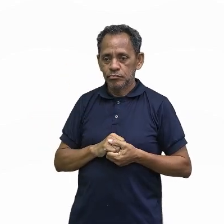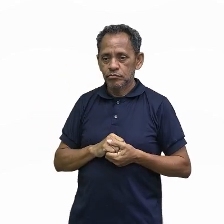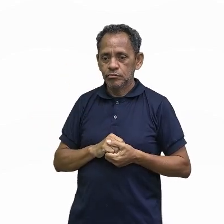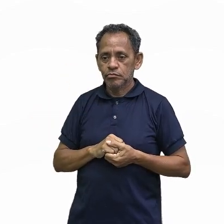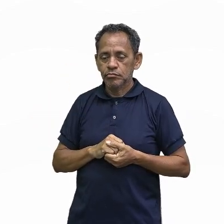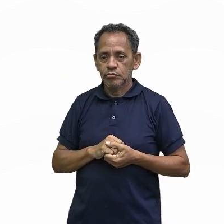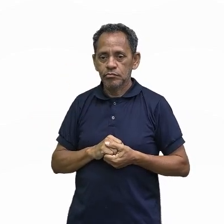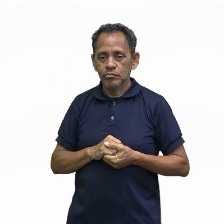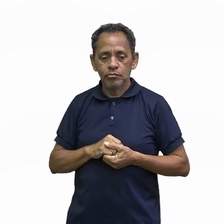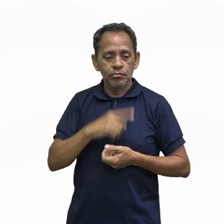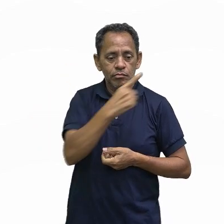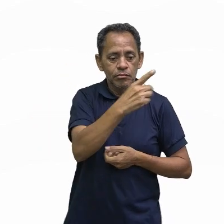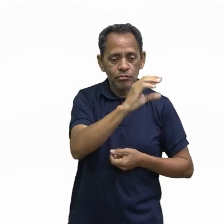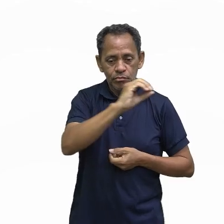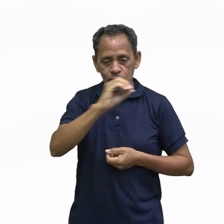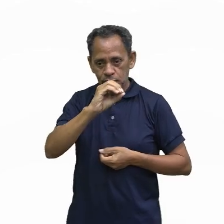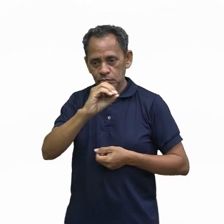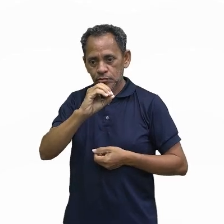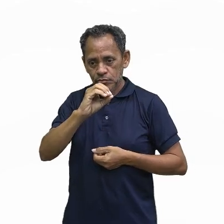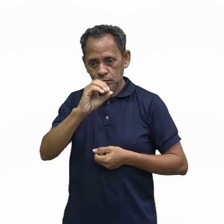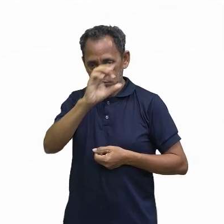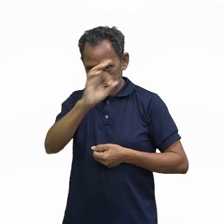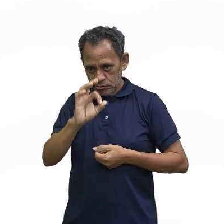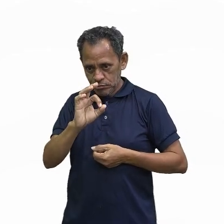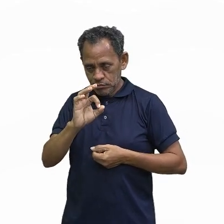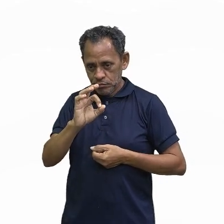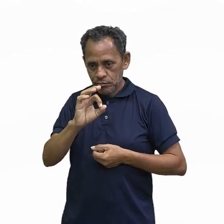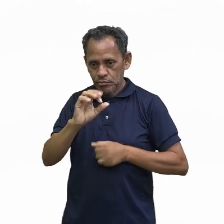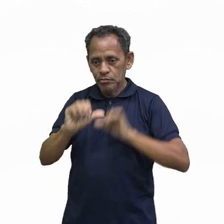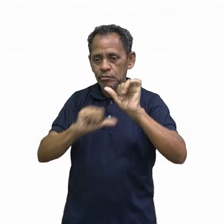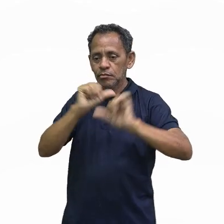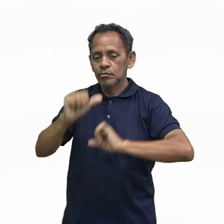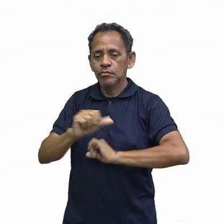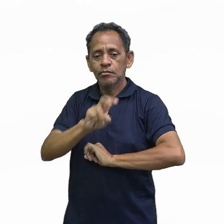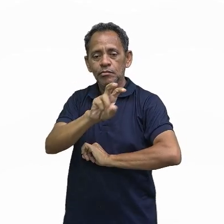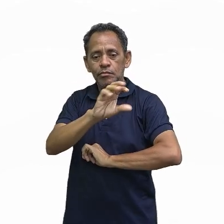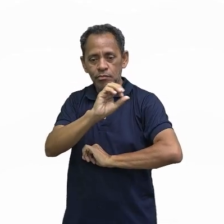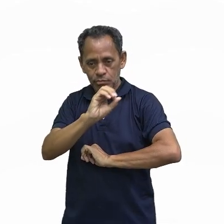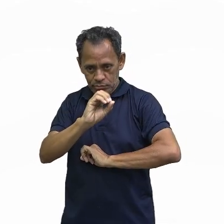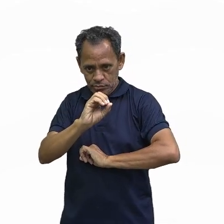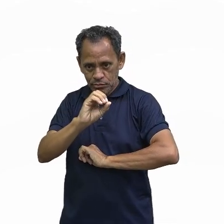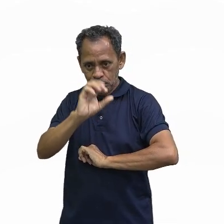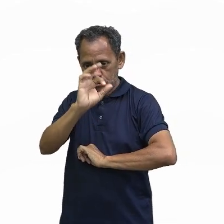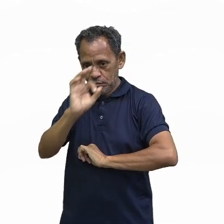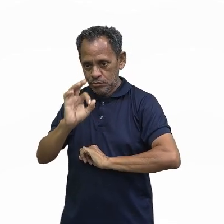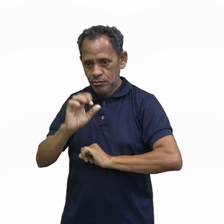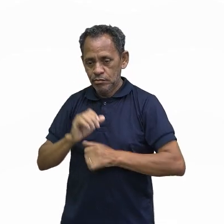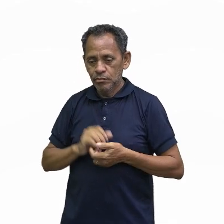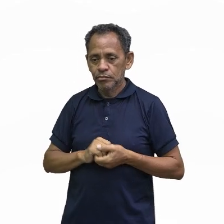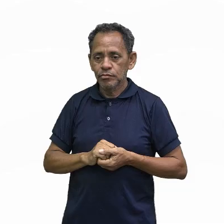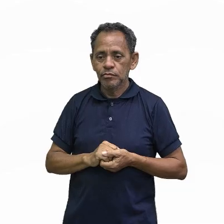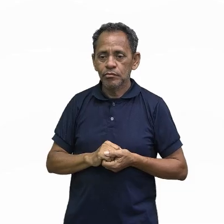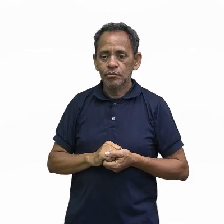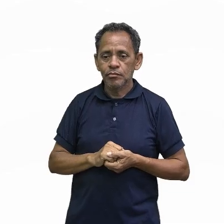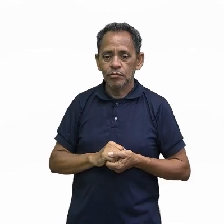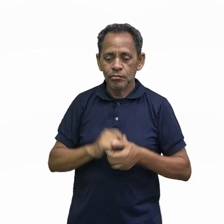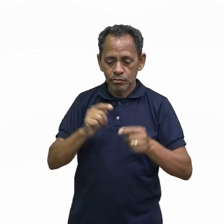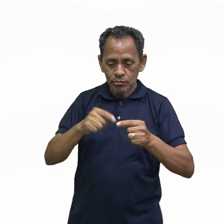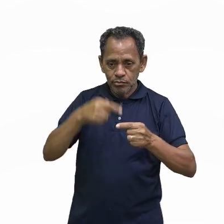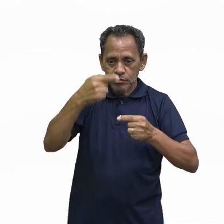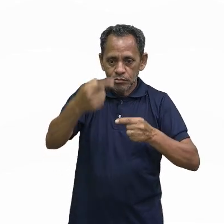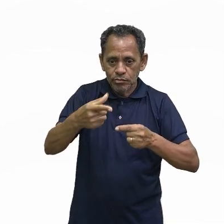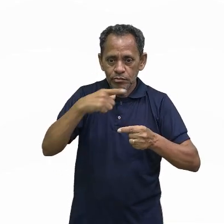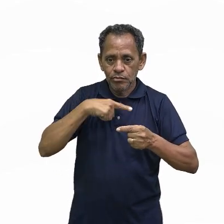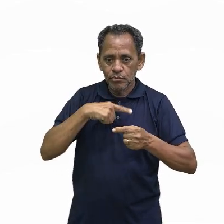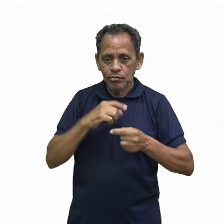sair de 100% da amostra para 50% dela, ou seja, metade do sanduíche. Passou a segunda meia-vida, o que